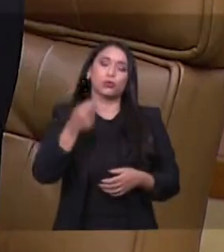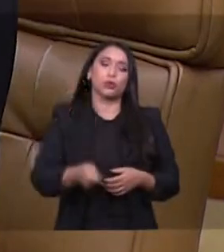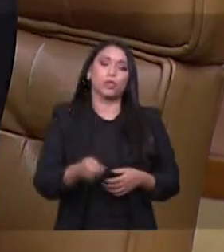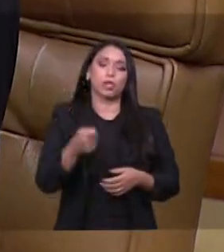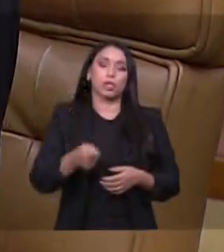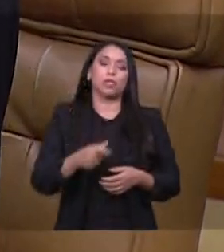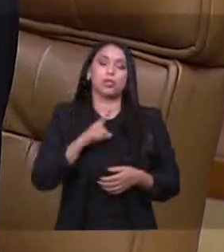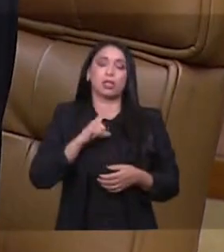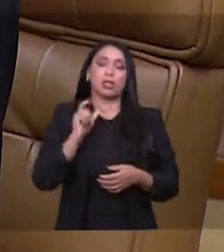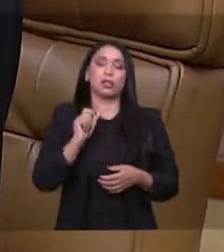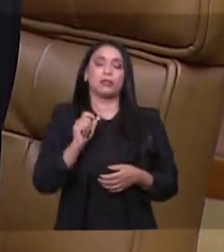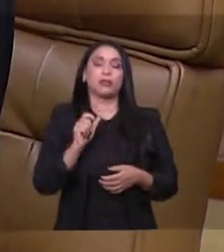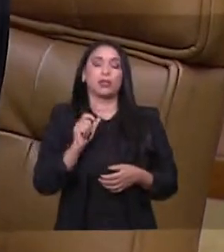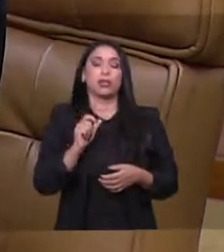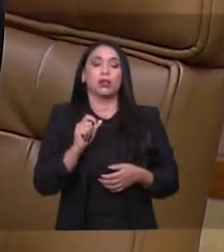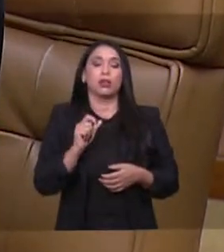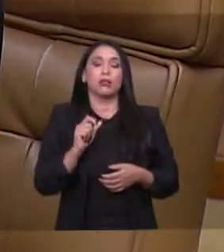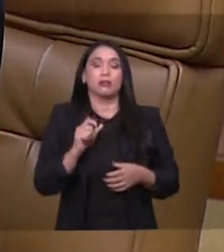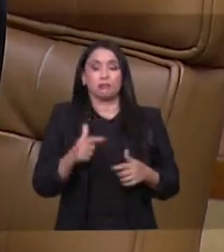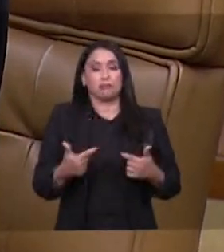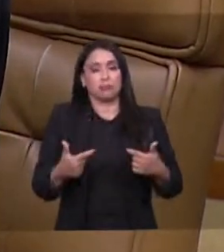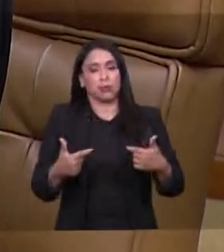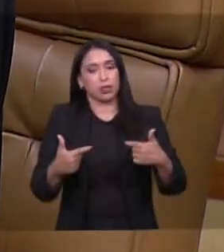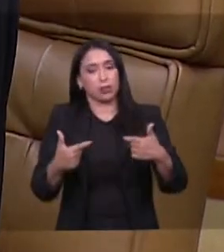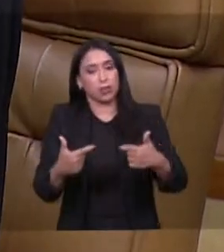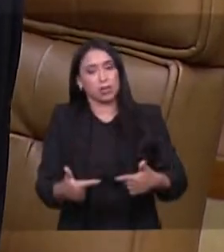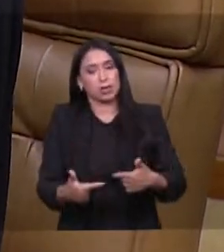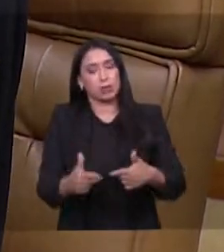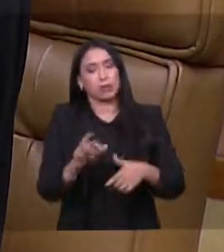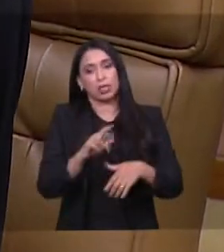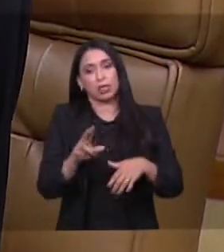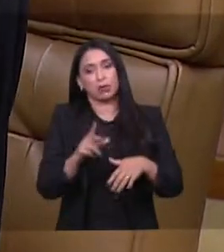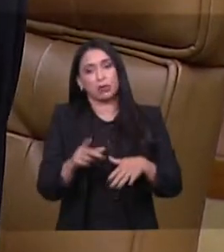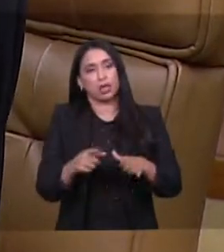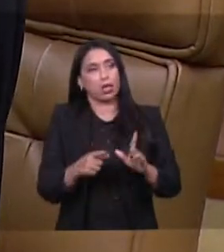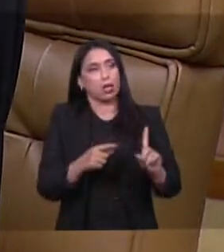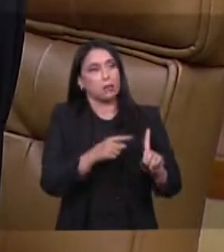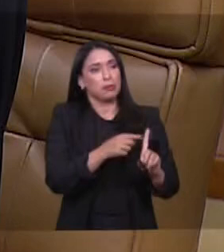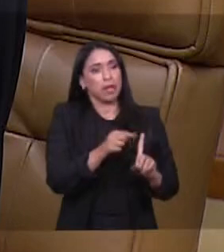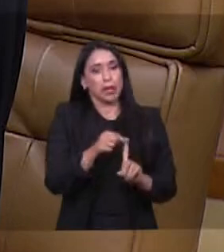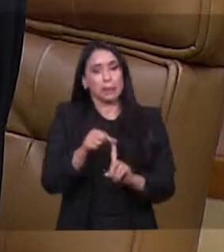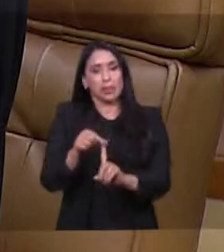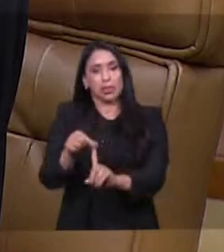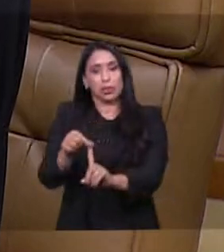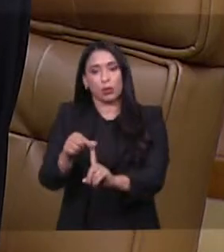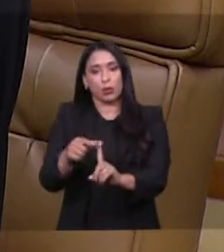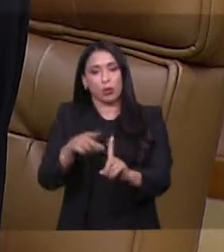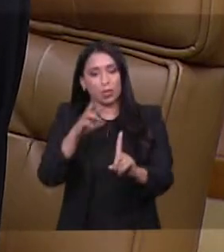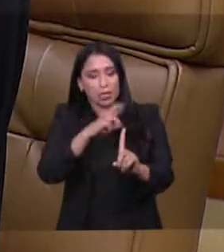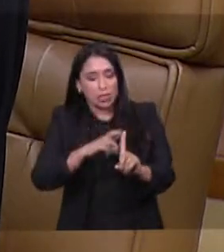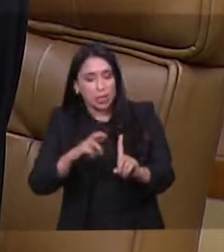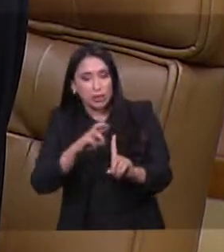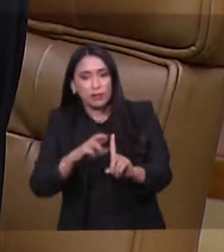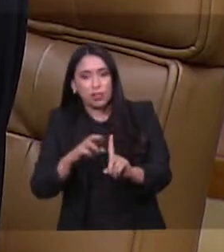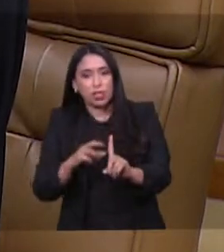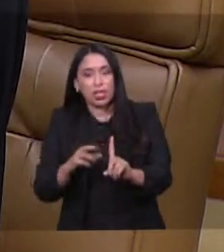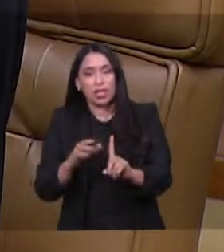tomar providências para que não haja nenhum tipo de exposição indevida do investigado